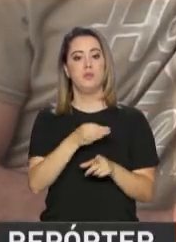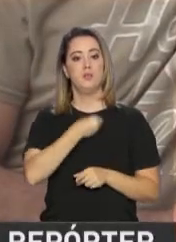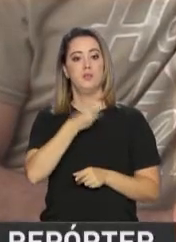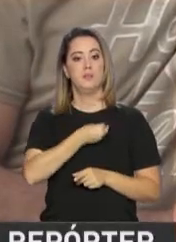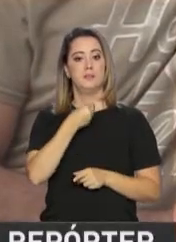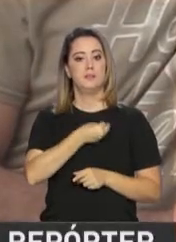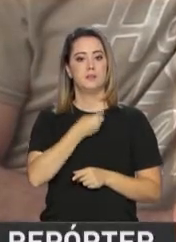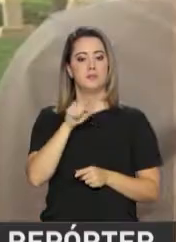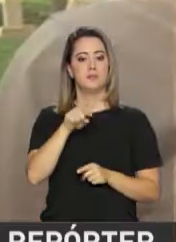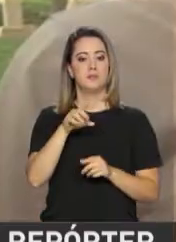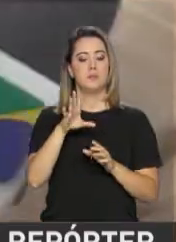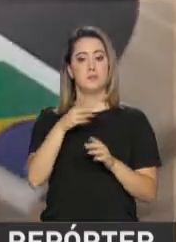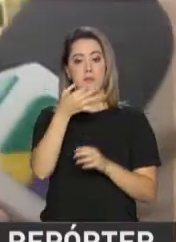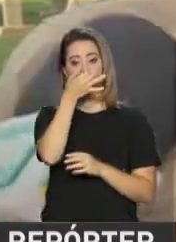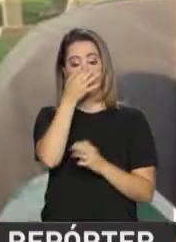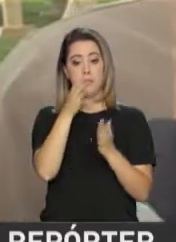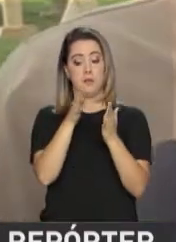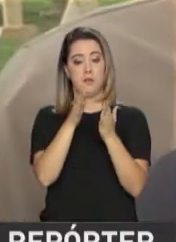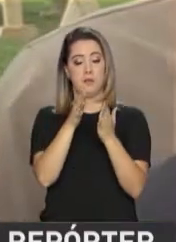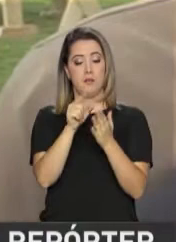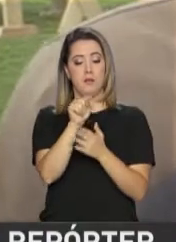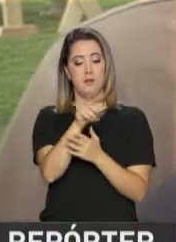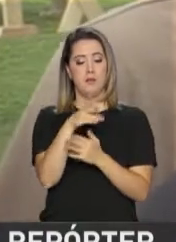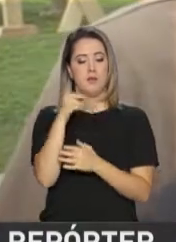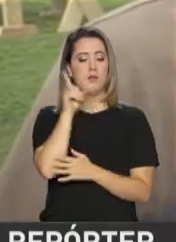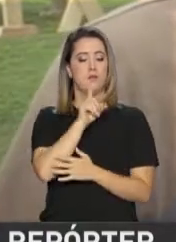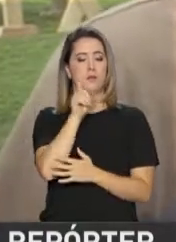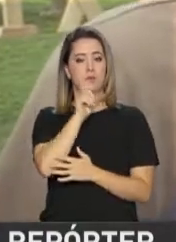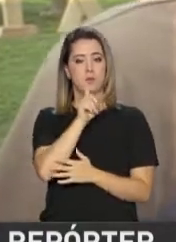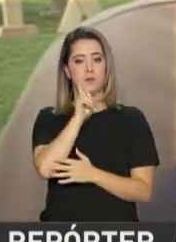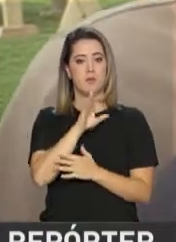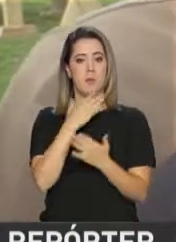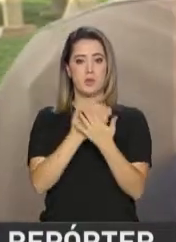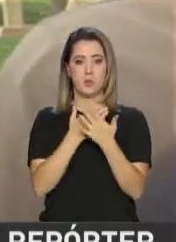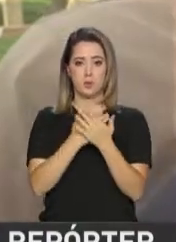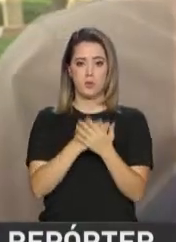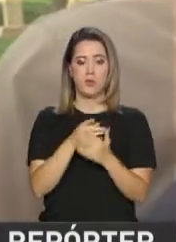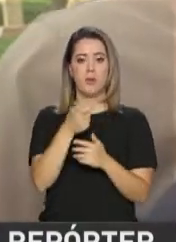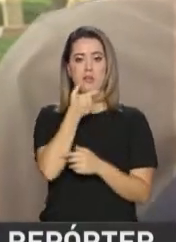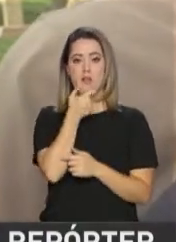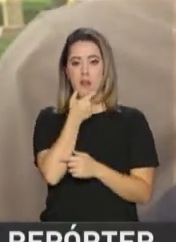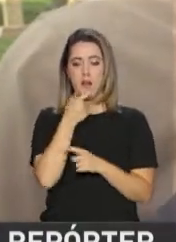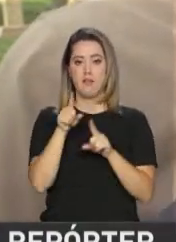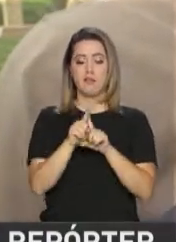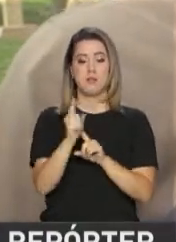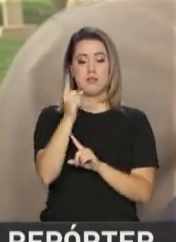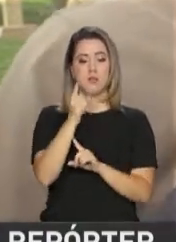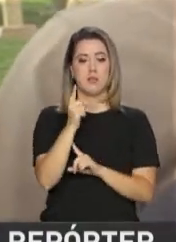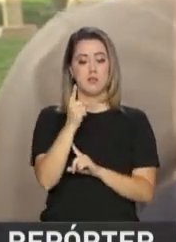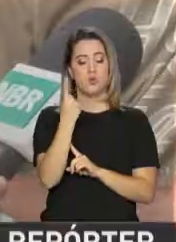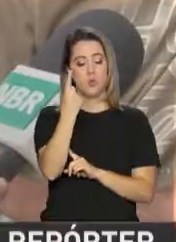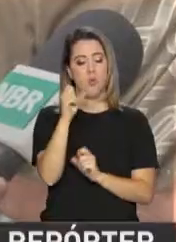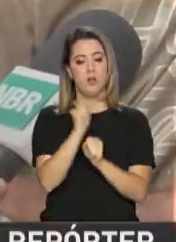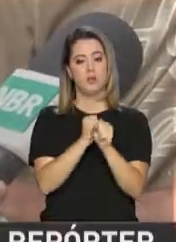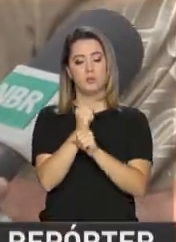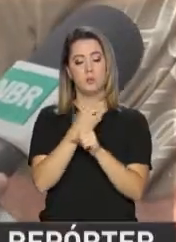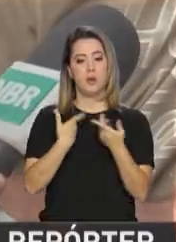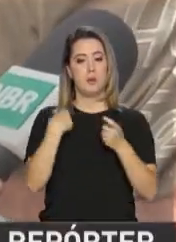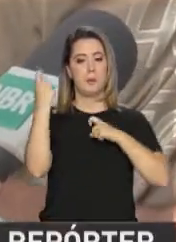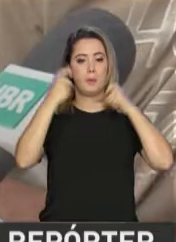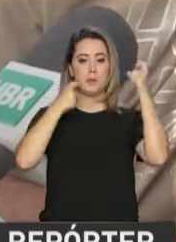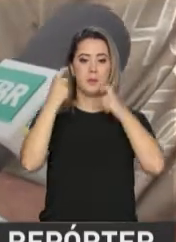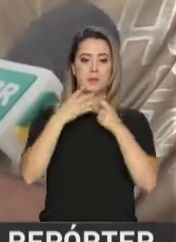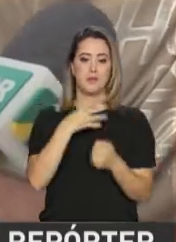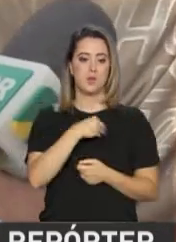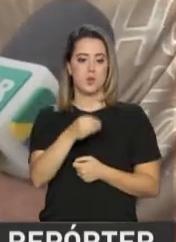unidos para estudar inglês há pouco mais de um ano agora uma das maiores preocupações dele é fazer com que